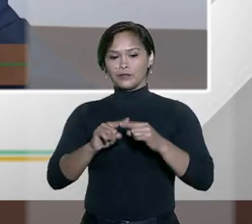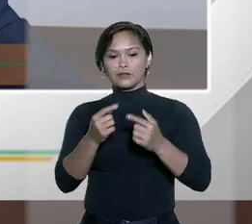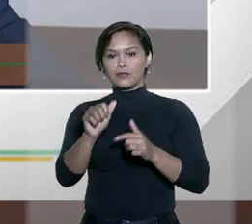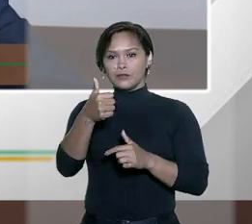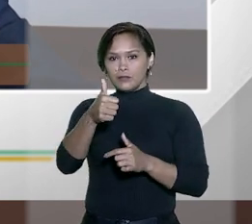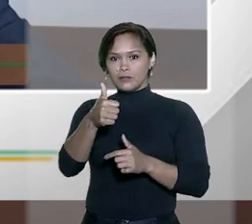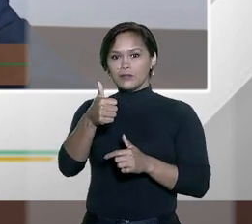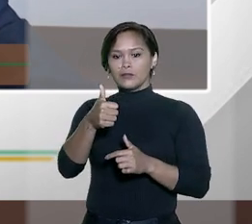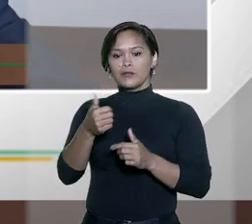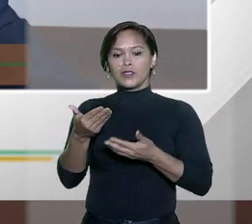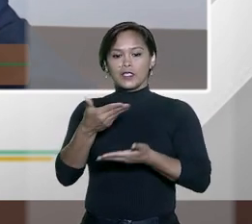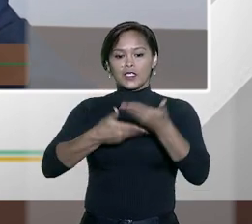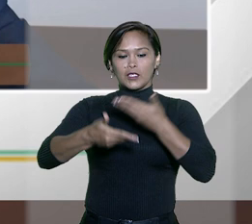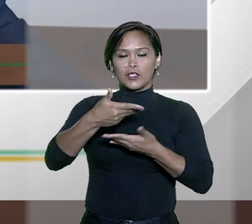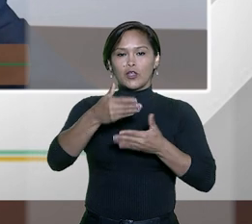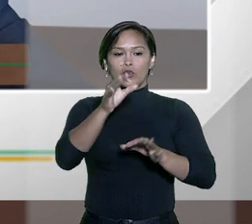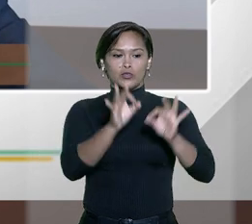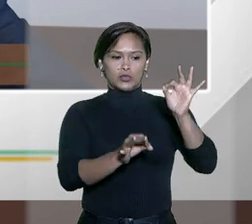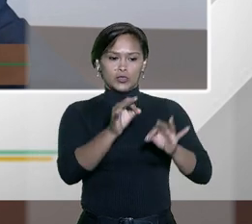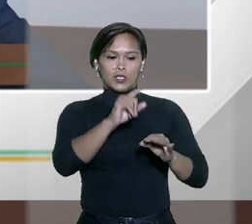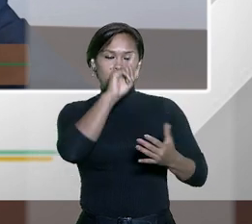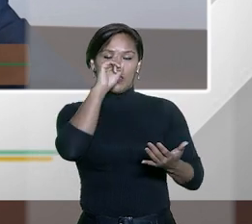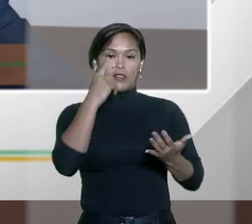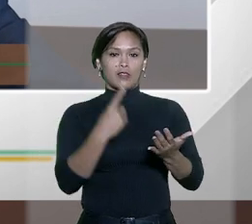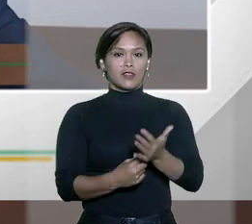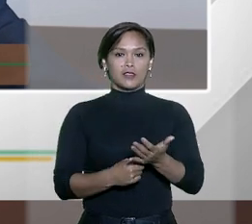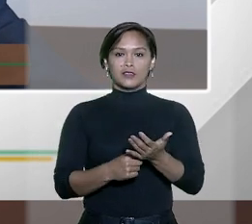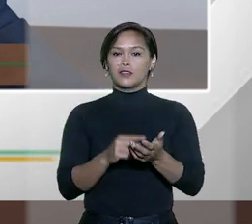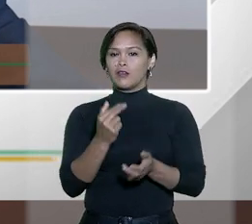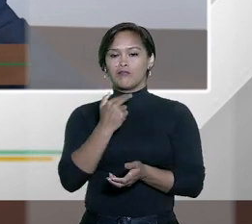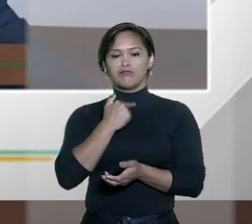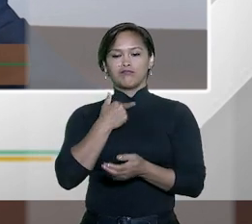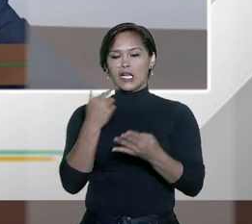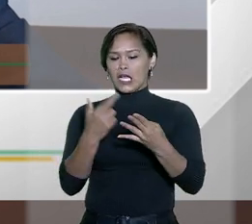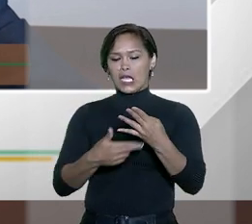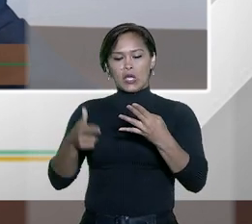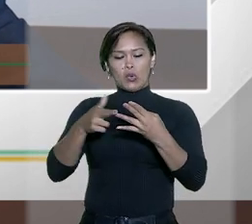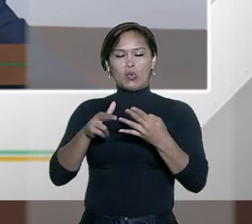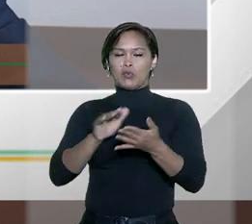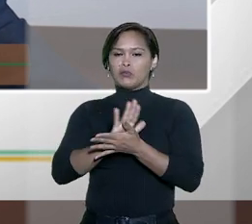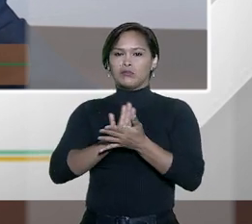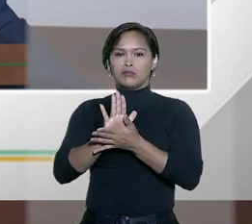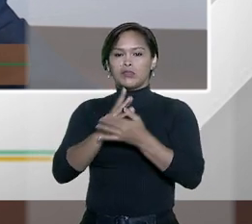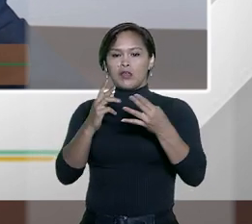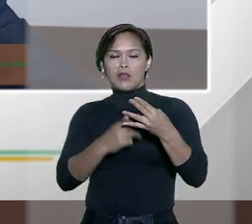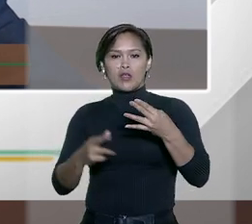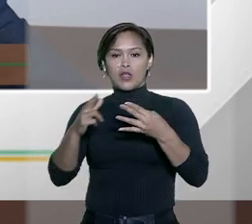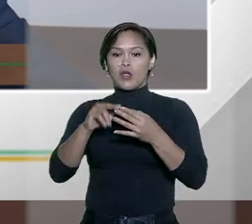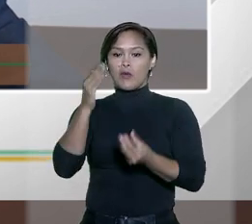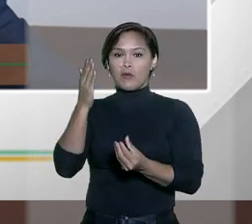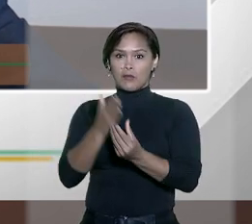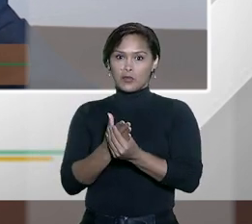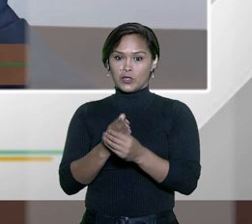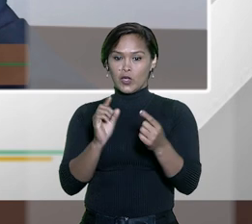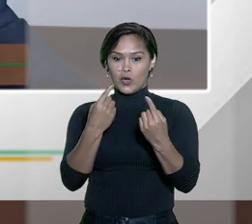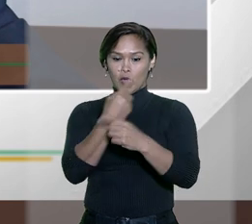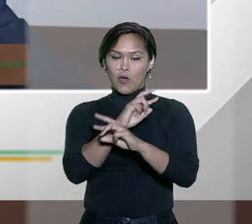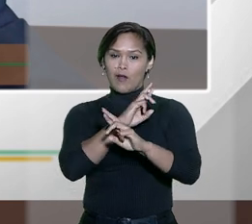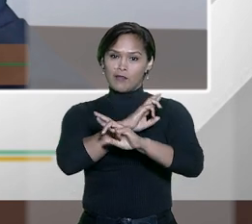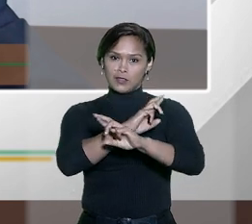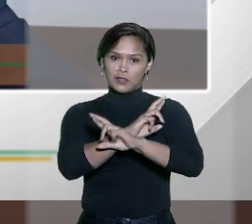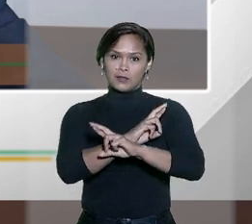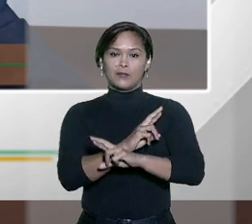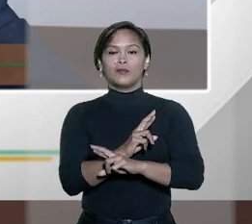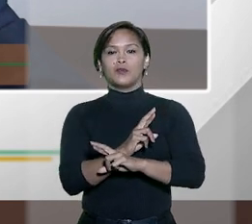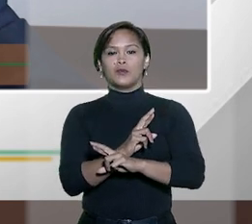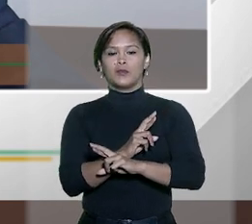primeiro ponto é o trânsito em julgado dessa decisão. Não cabe mais recurso, Enfim, normalmente são processos contra a fazenda